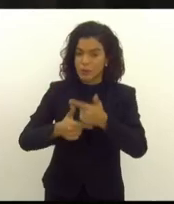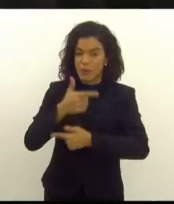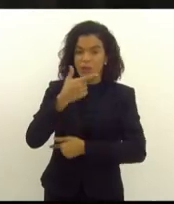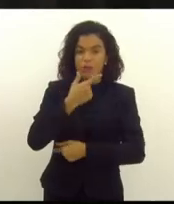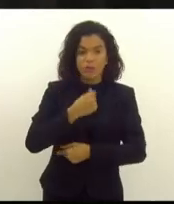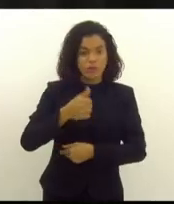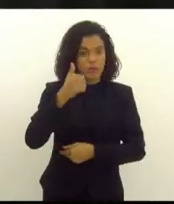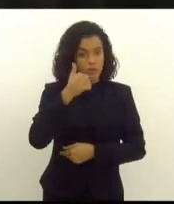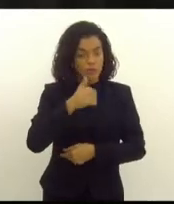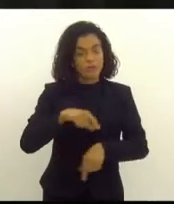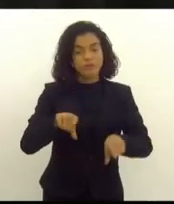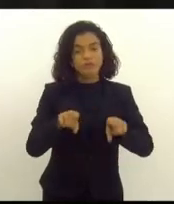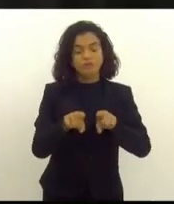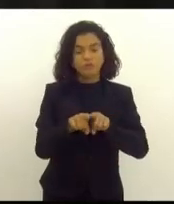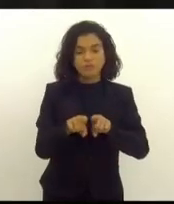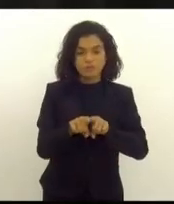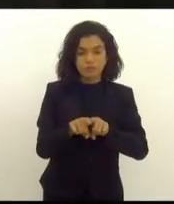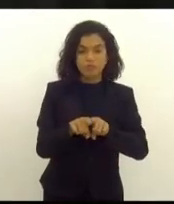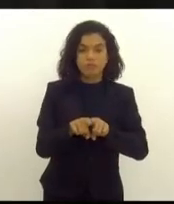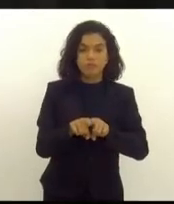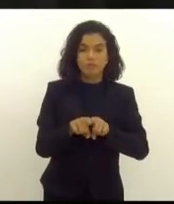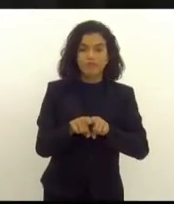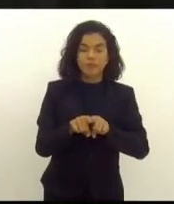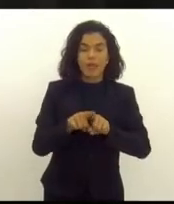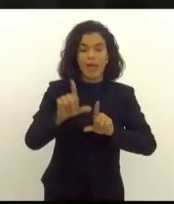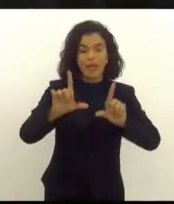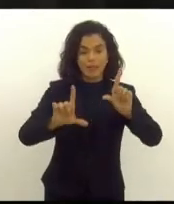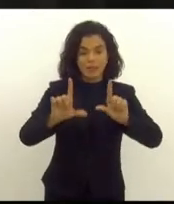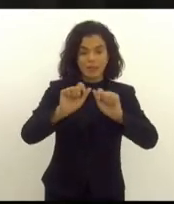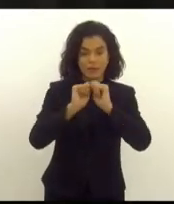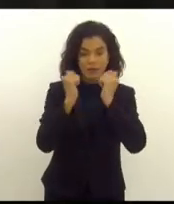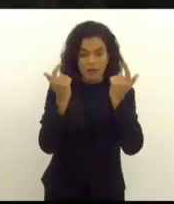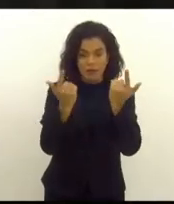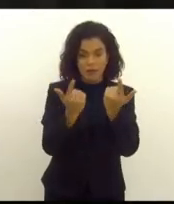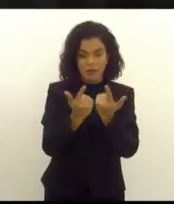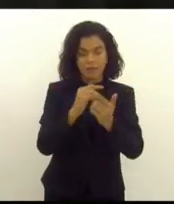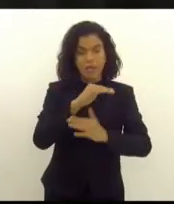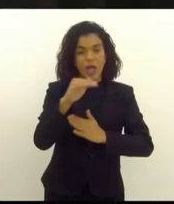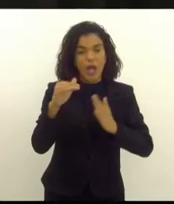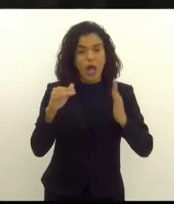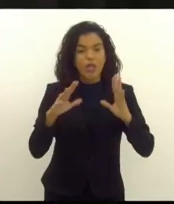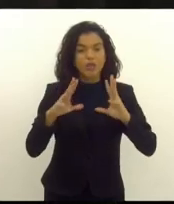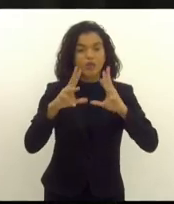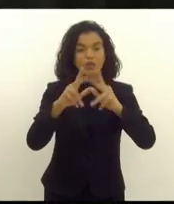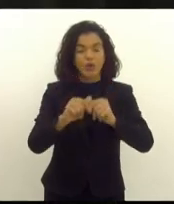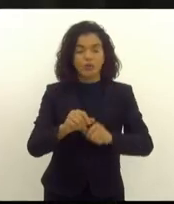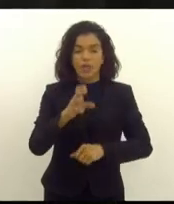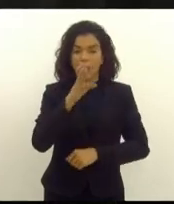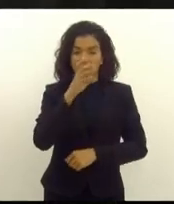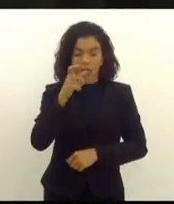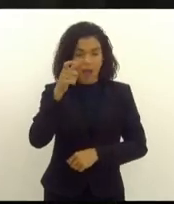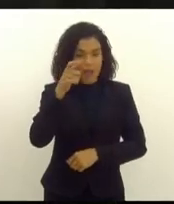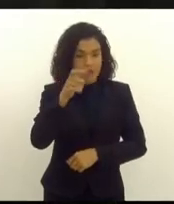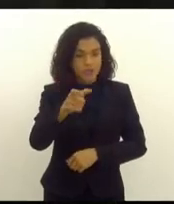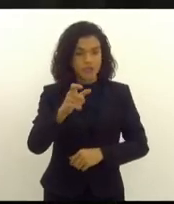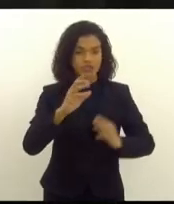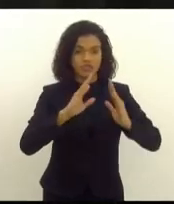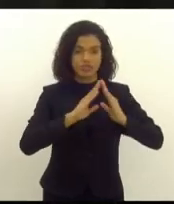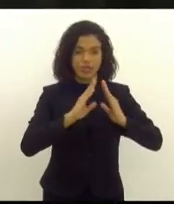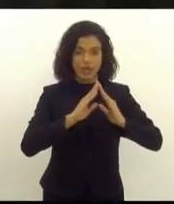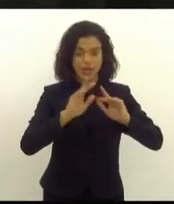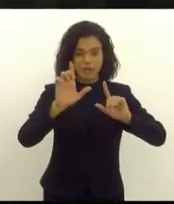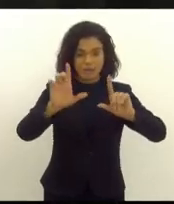trabalhadoras e também a TV alérgica todos que nos assistem pela TV alerj aí de casa